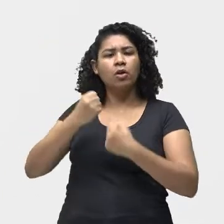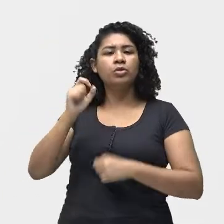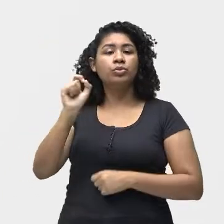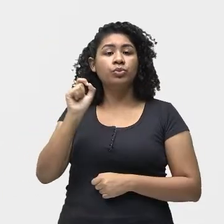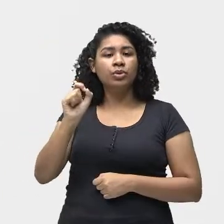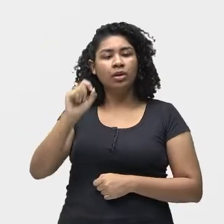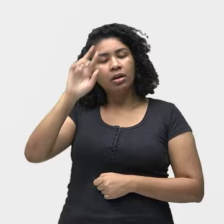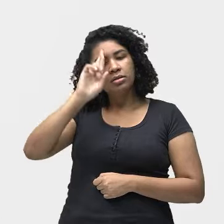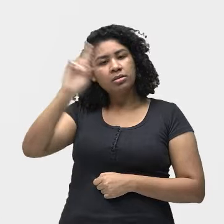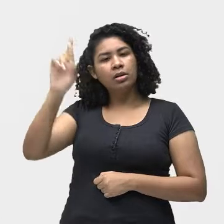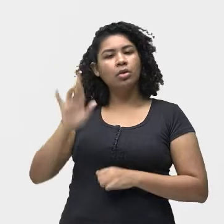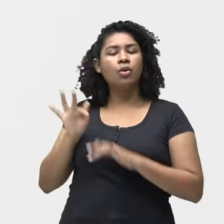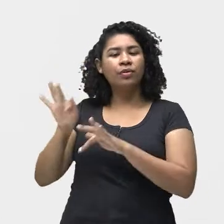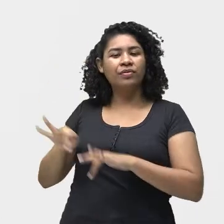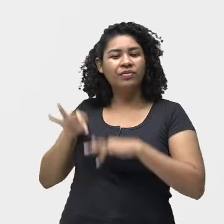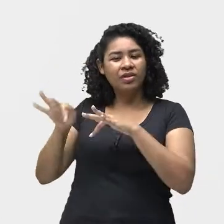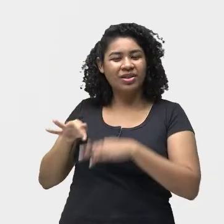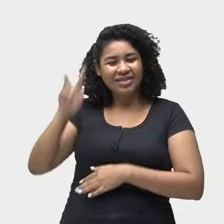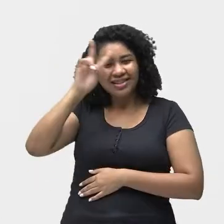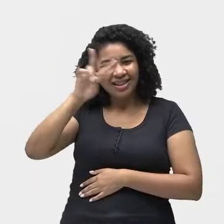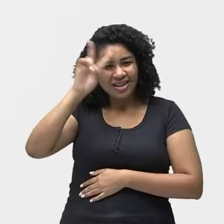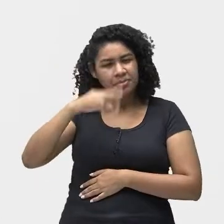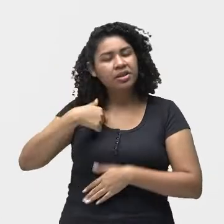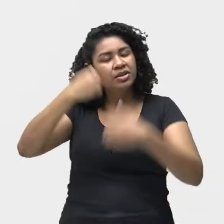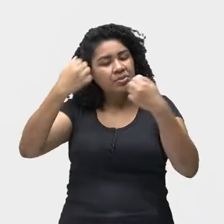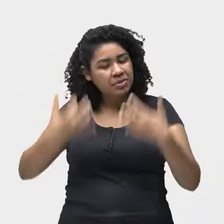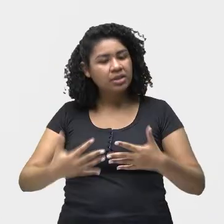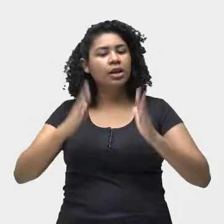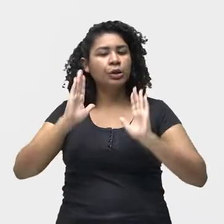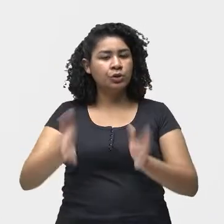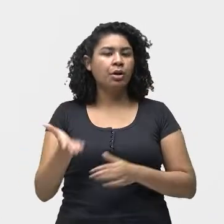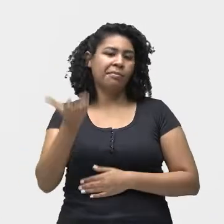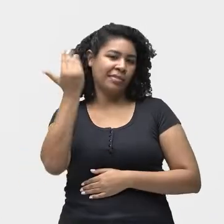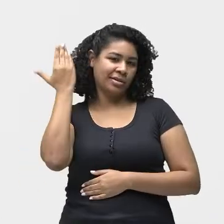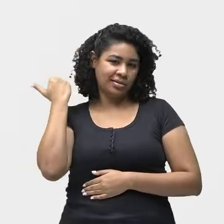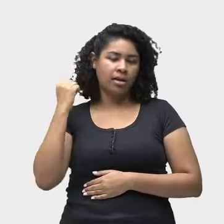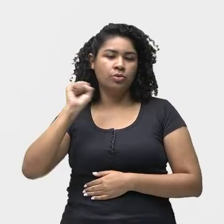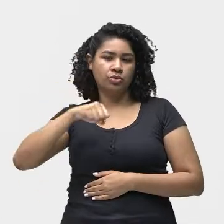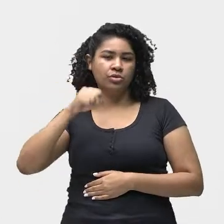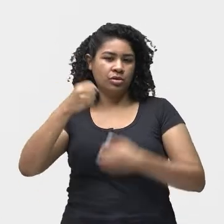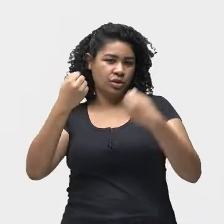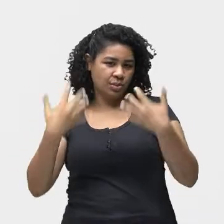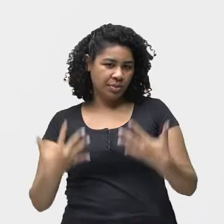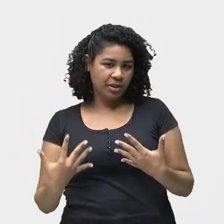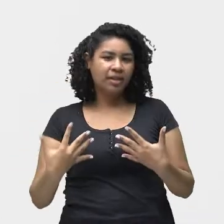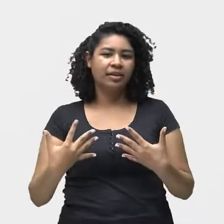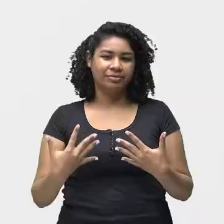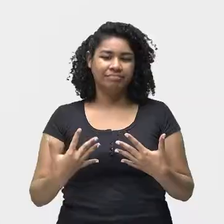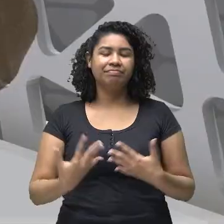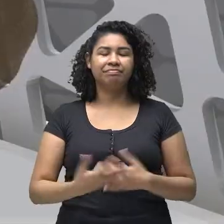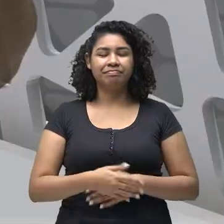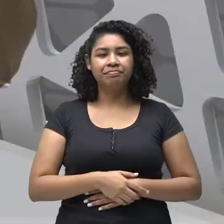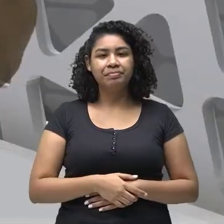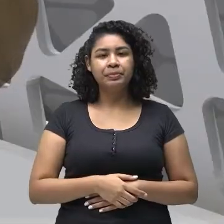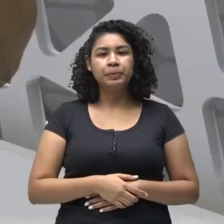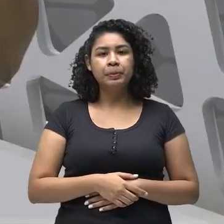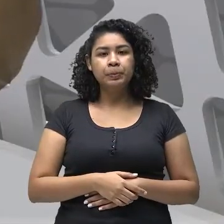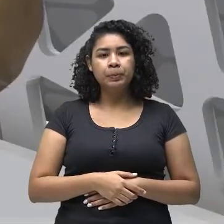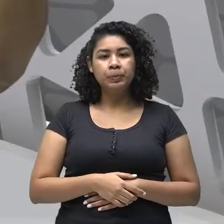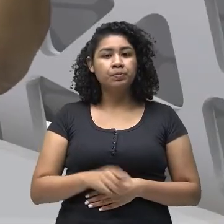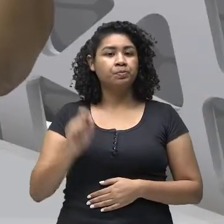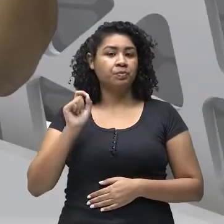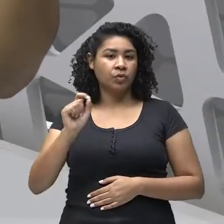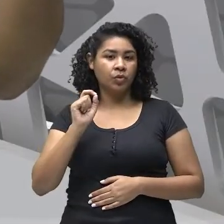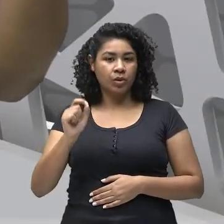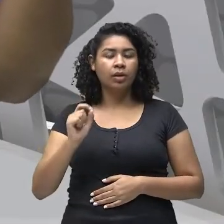já sabe, né, nós somos sabedores dessa questão, que nós já vimos anteriormente em aulas que nós já estudamos, que durante